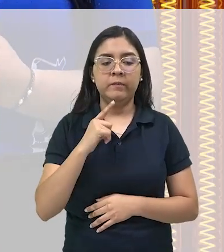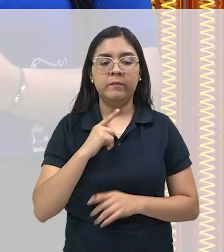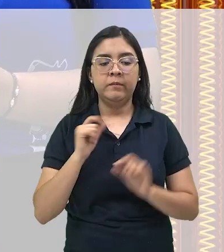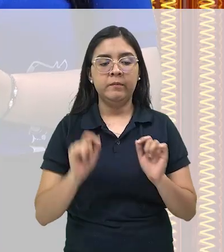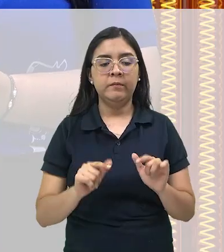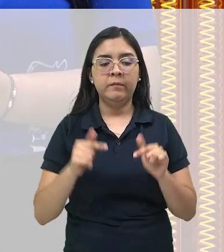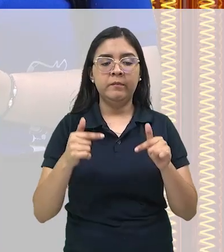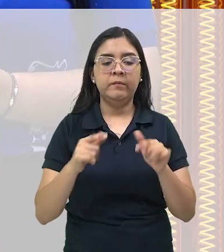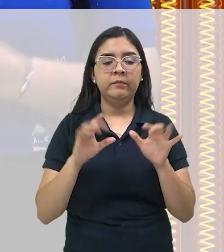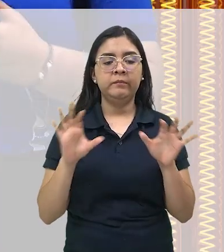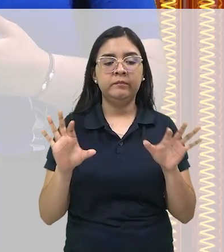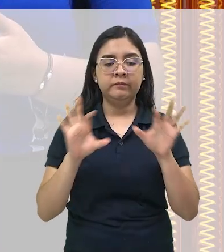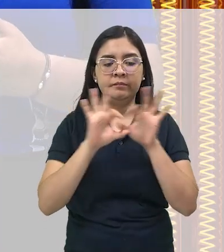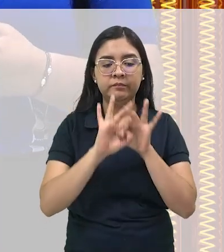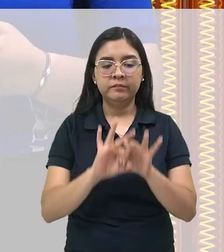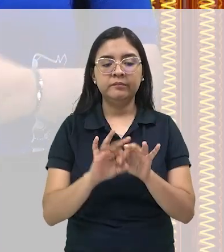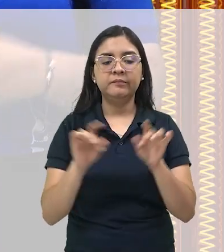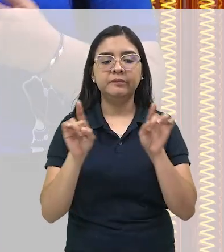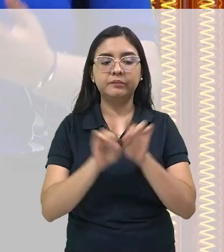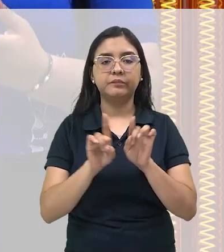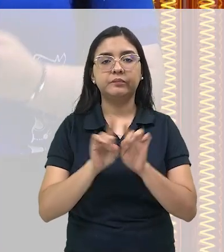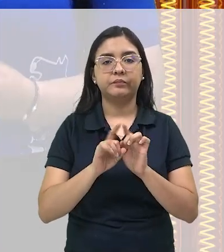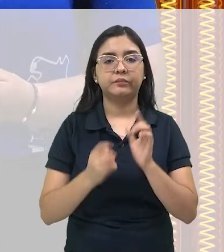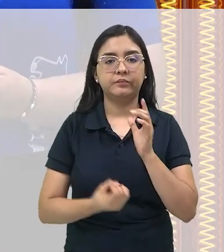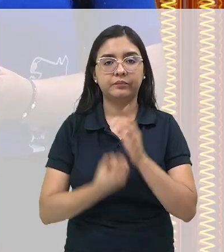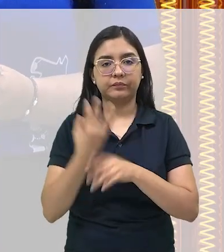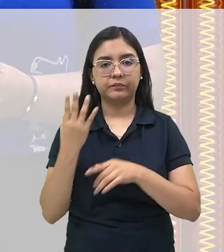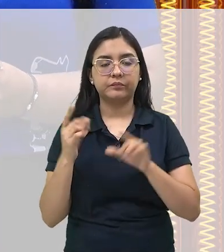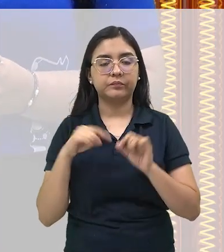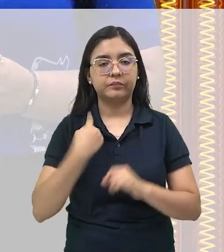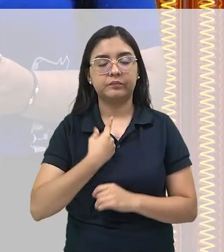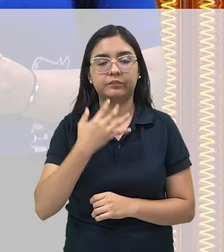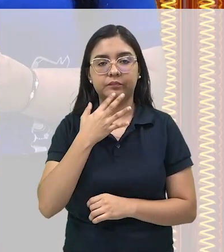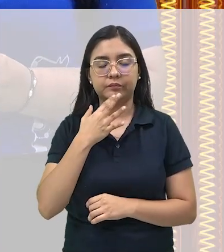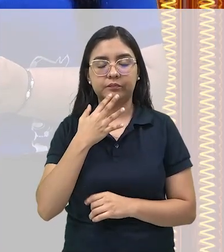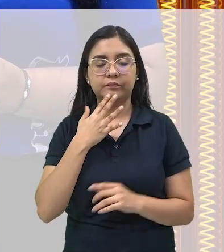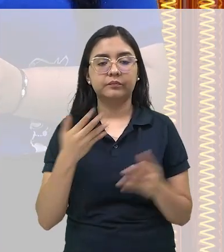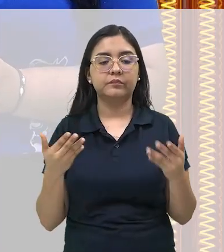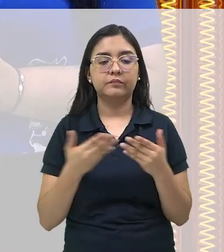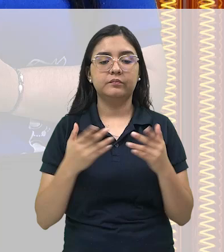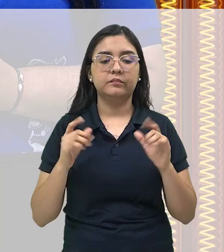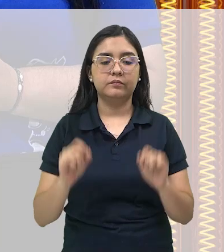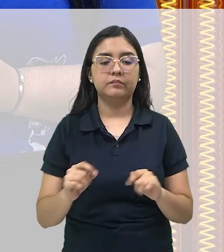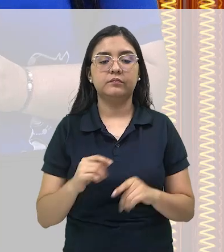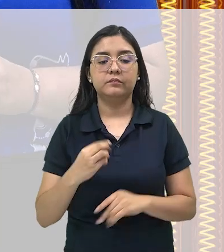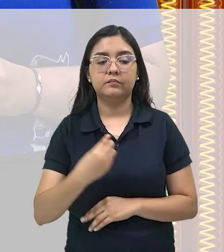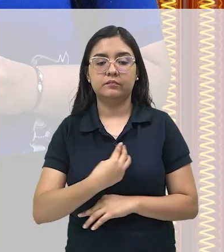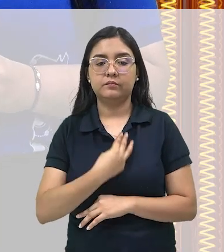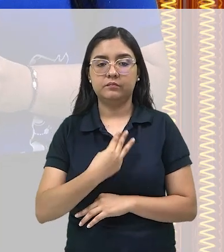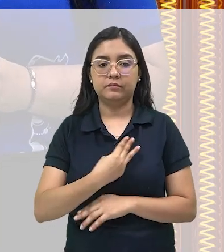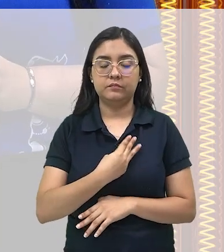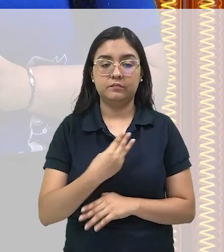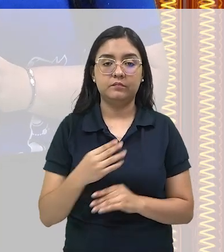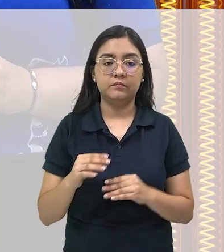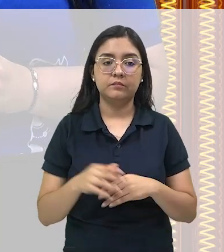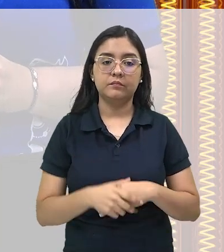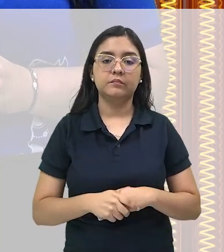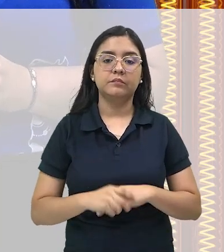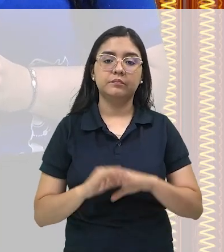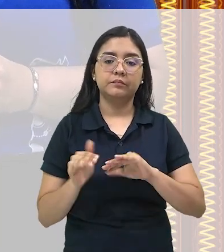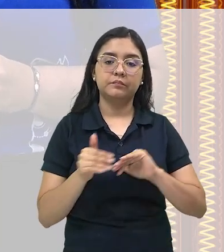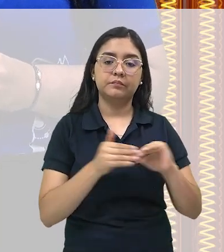movimento de unificação, dando origem ao que conhecemos hoje como o Canadá. A gente vai falar um pouquinho agora